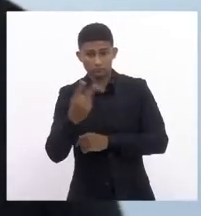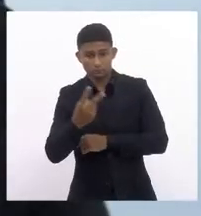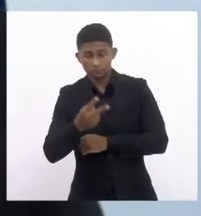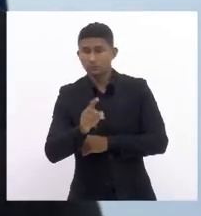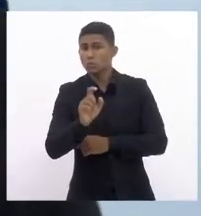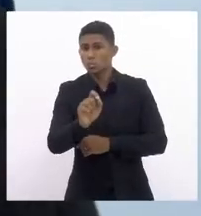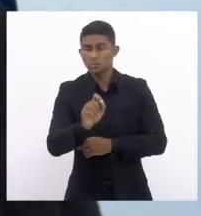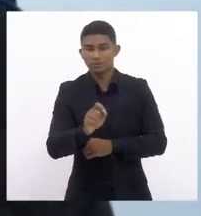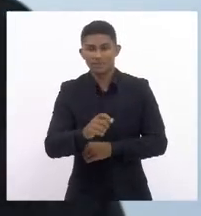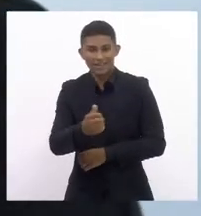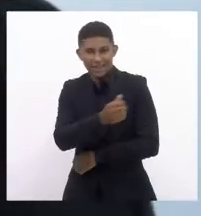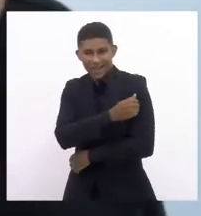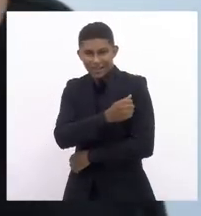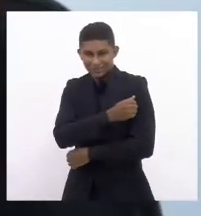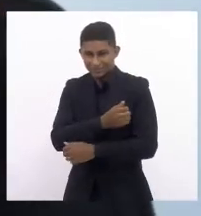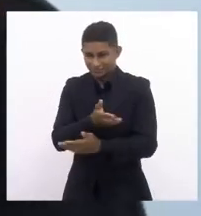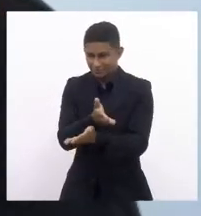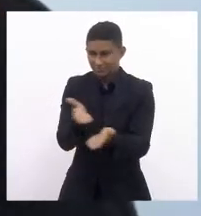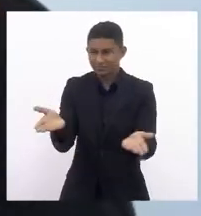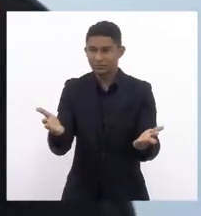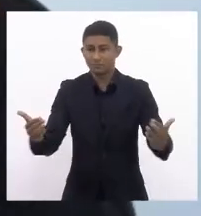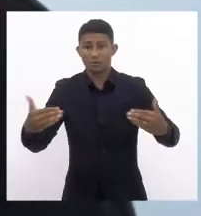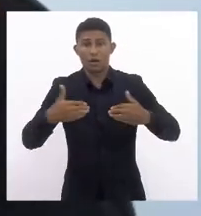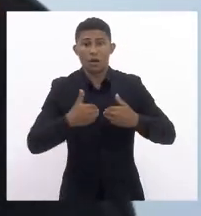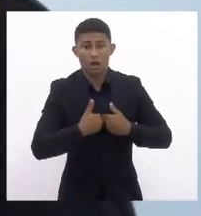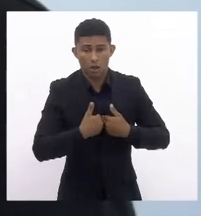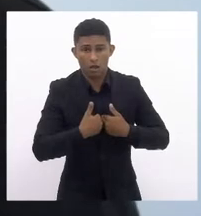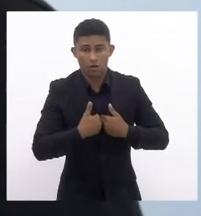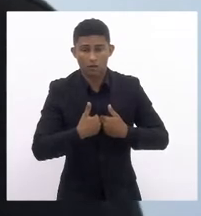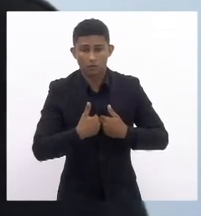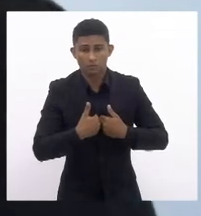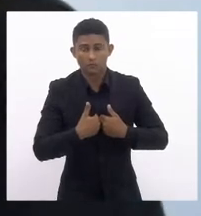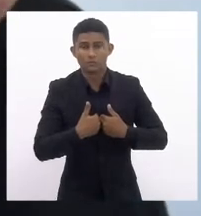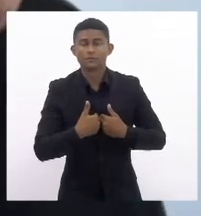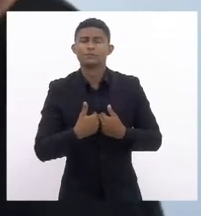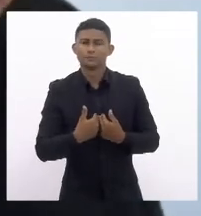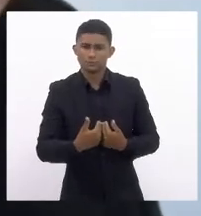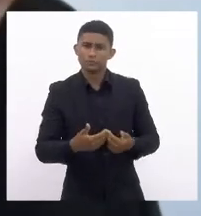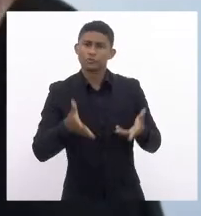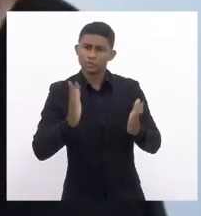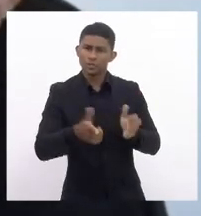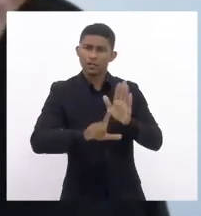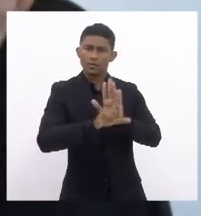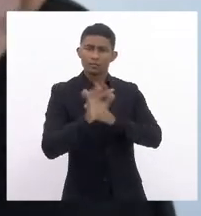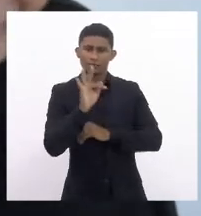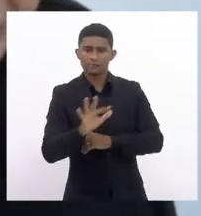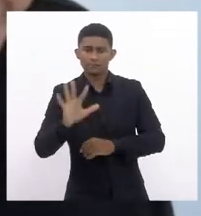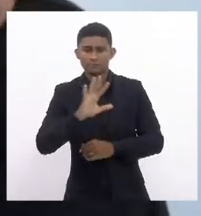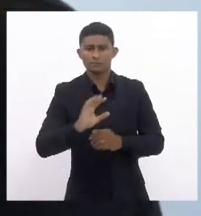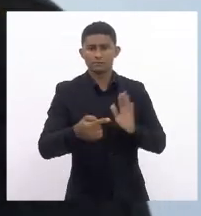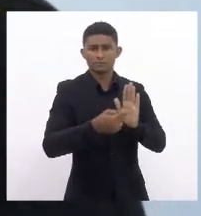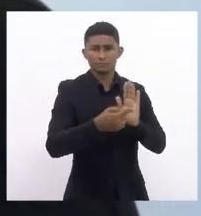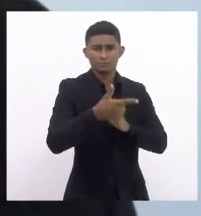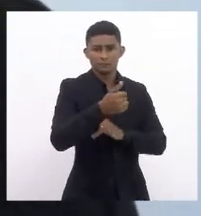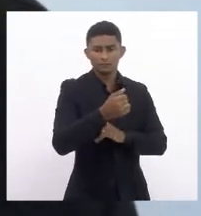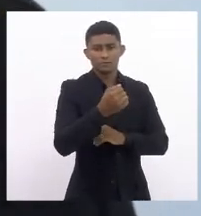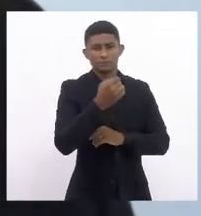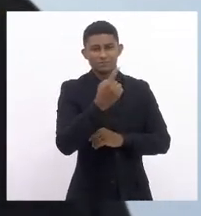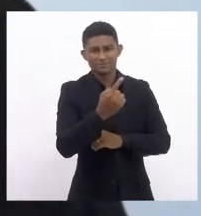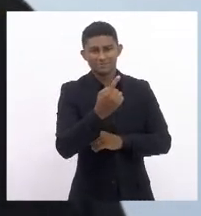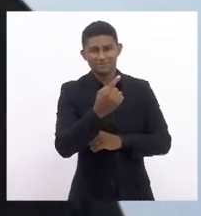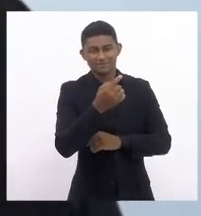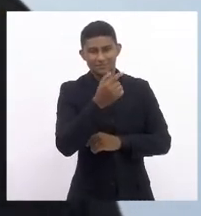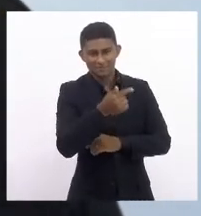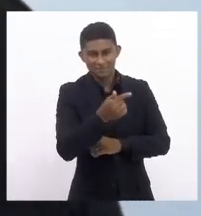de alunos com transtorno de espectro autista, TEA, conforme previsto na Lei Federal nº 12.764/2012,